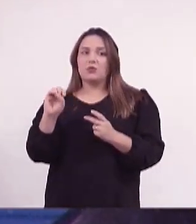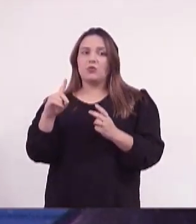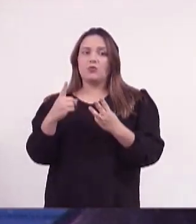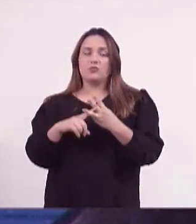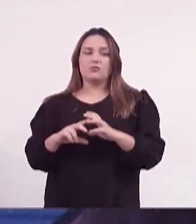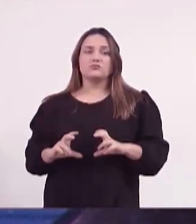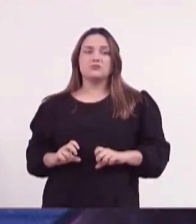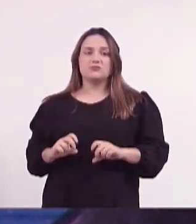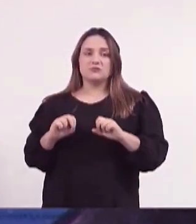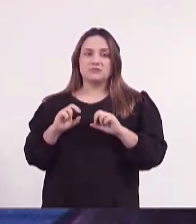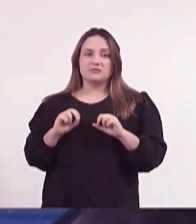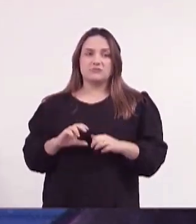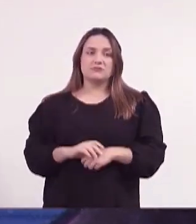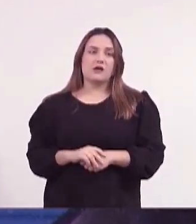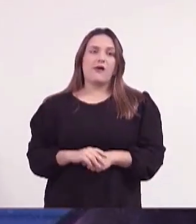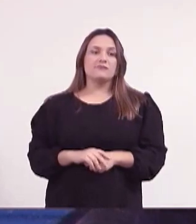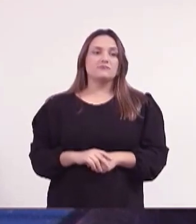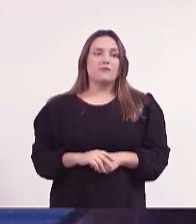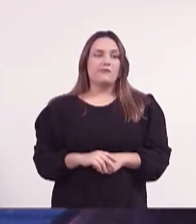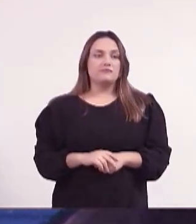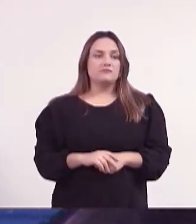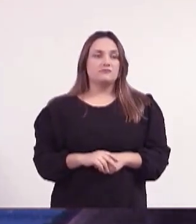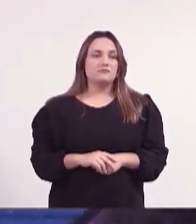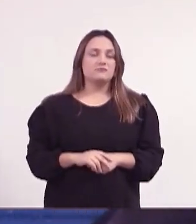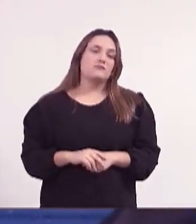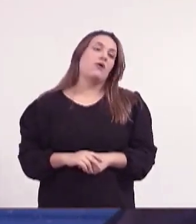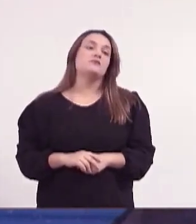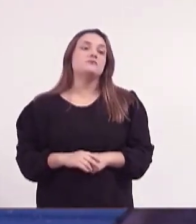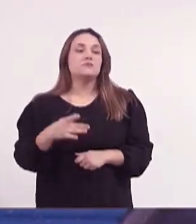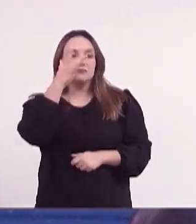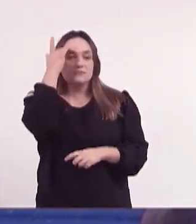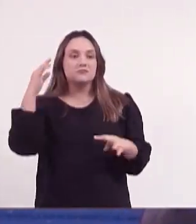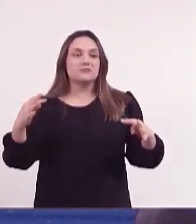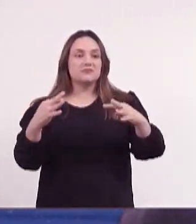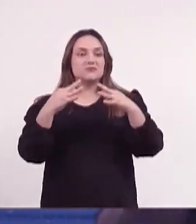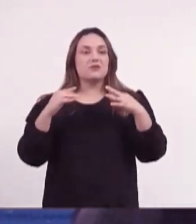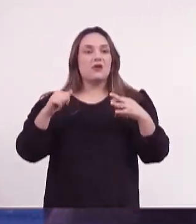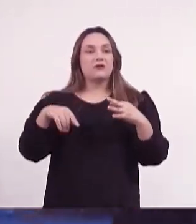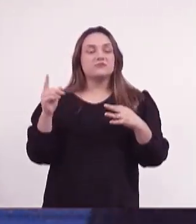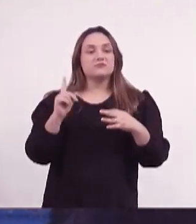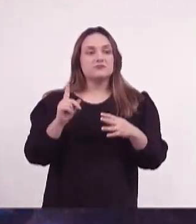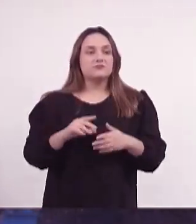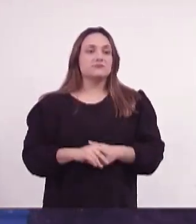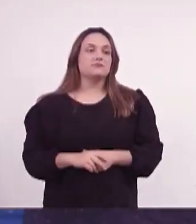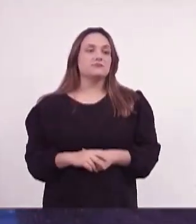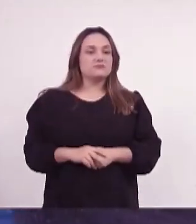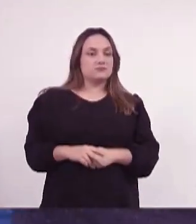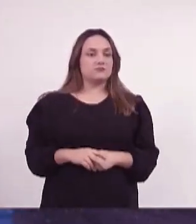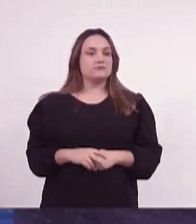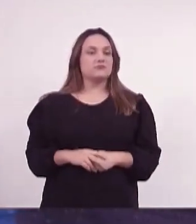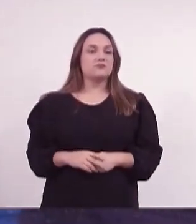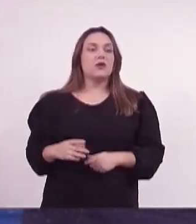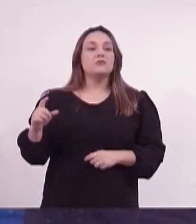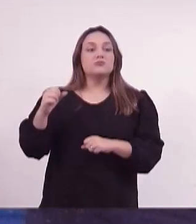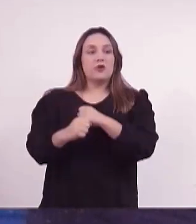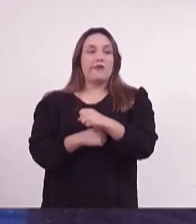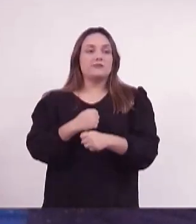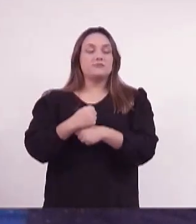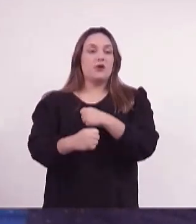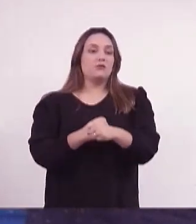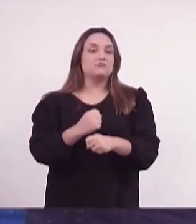repetir porque parece que as pessoas não prestam atenção, mas morrem todos os anos